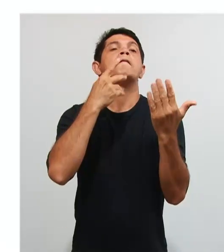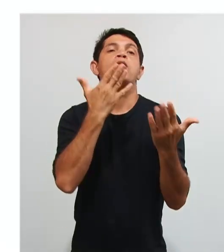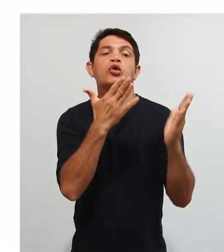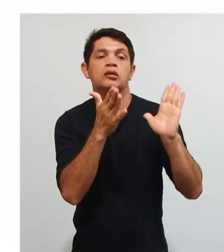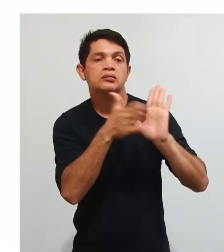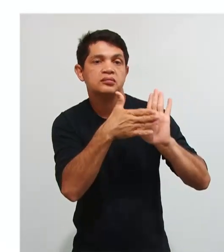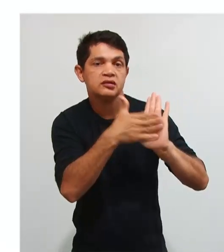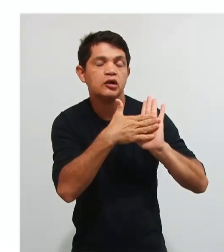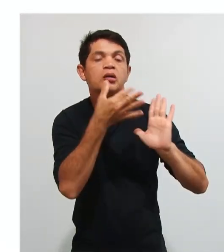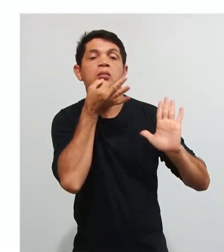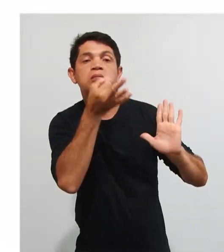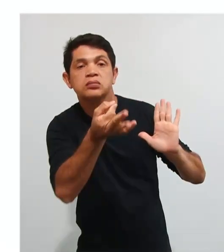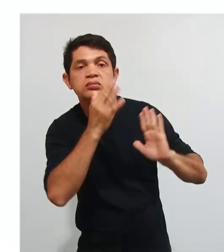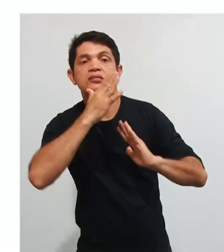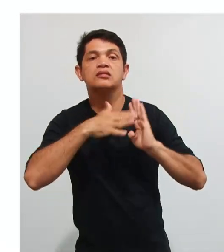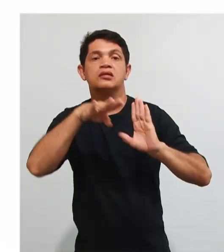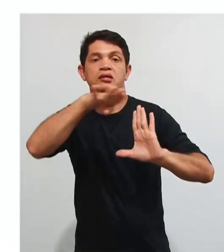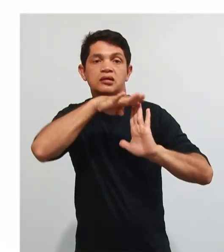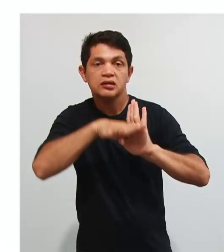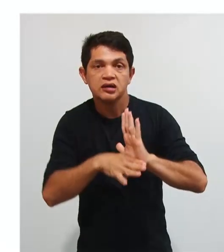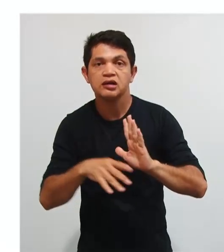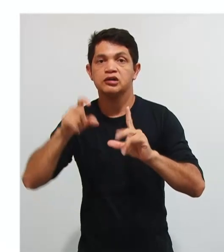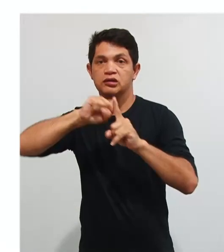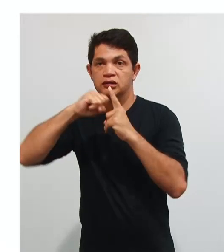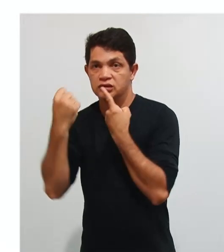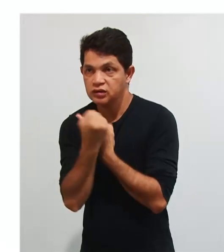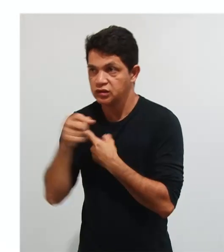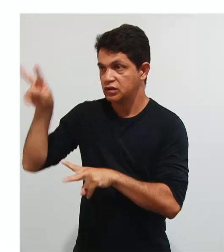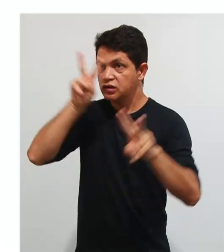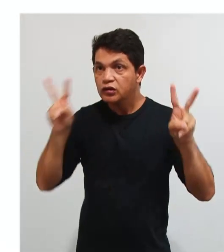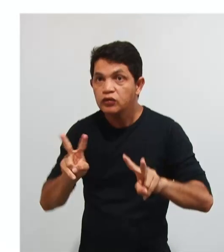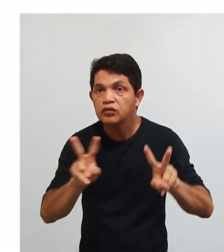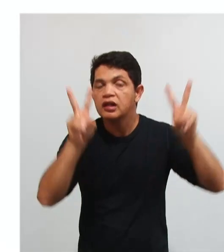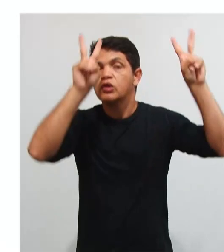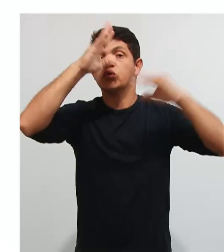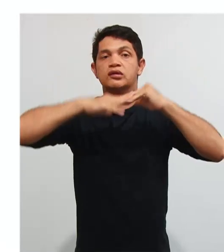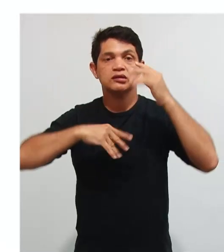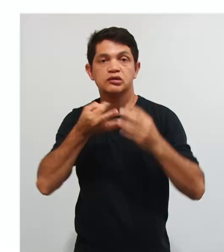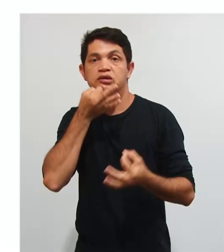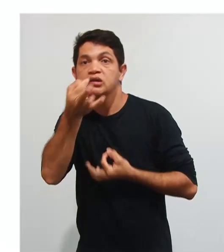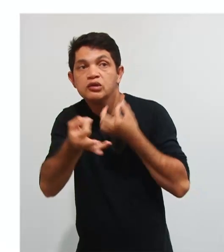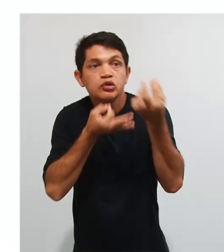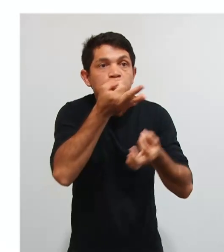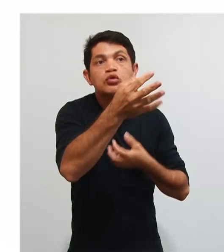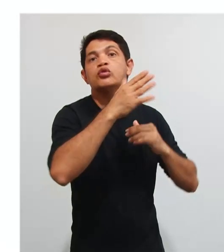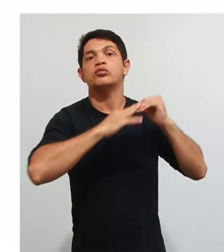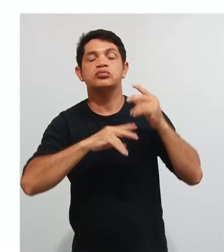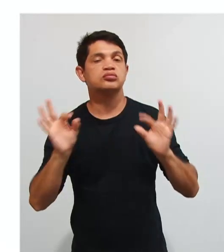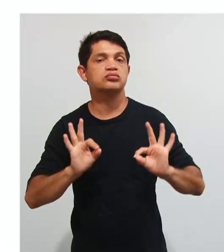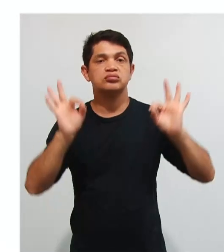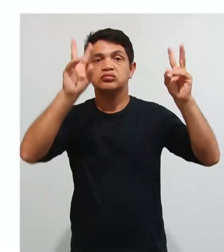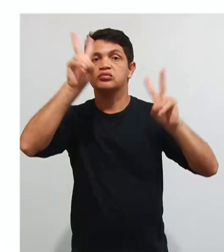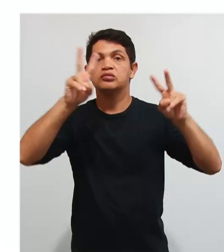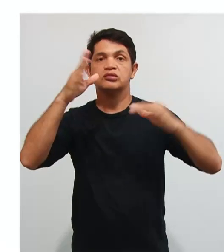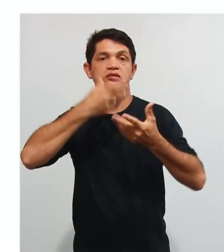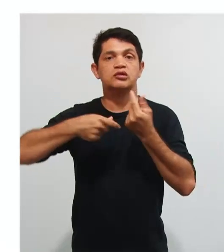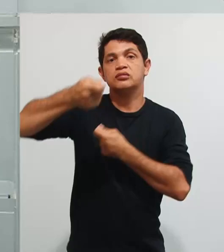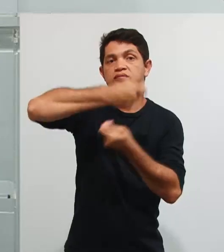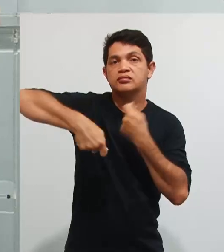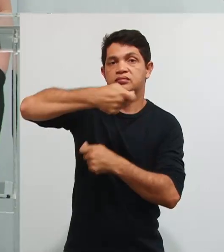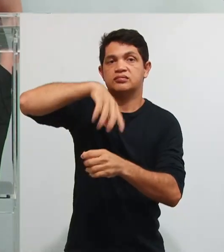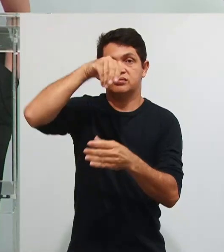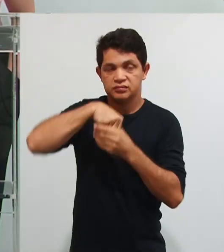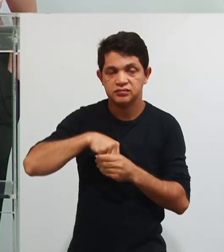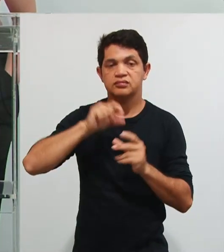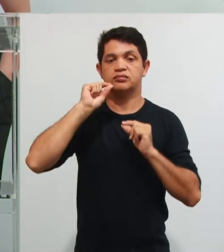ou seja, pela sua variedade de valores, pelos seus rituais que as mantêm